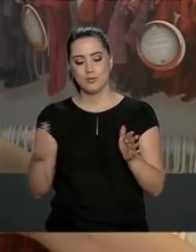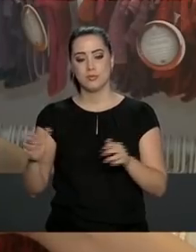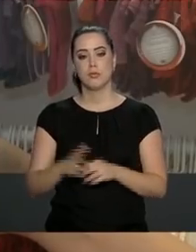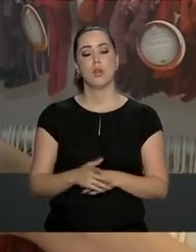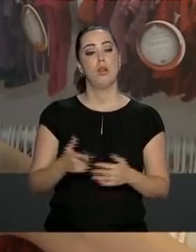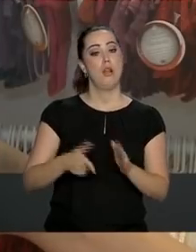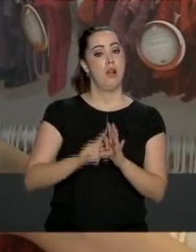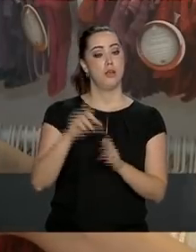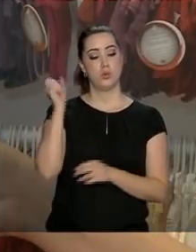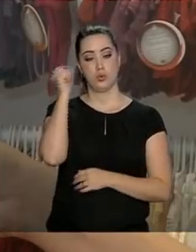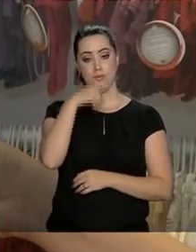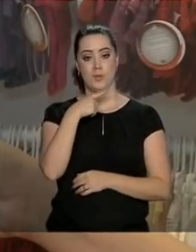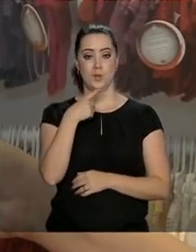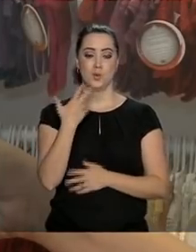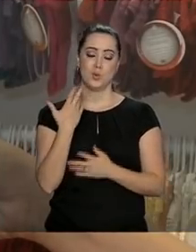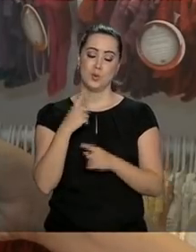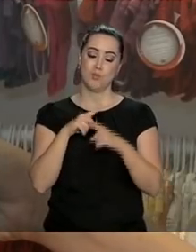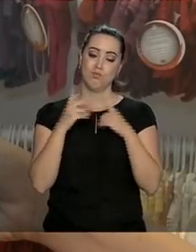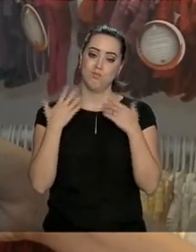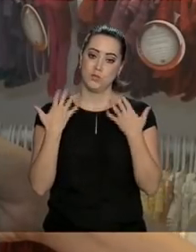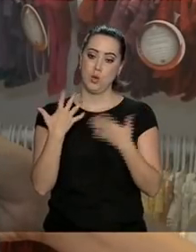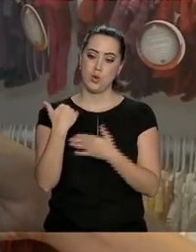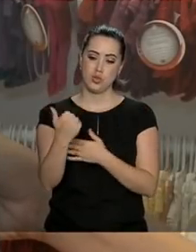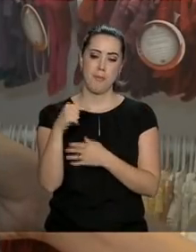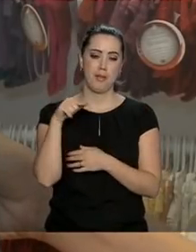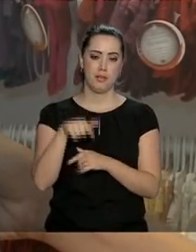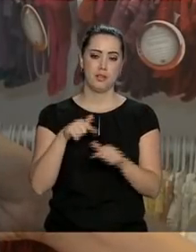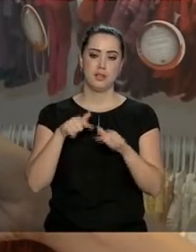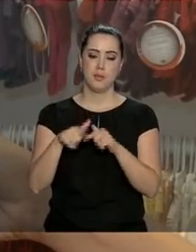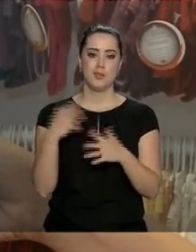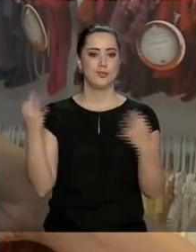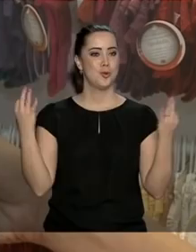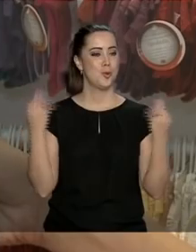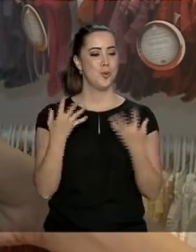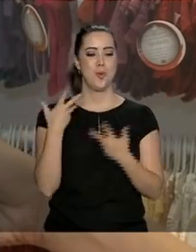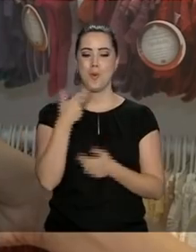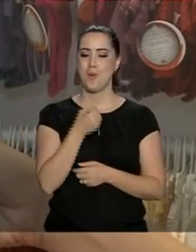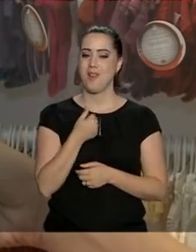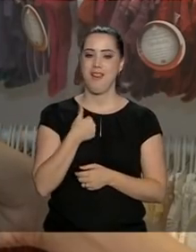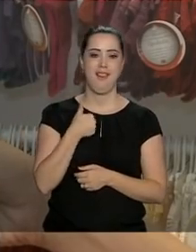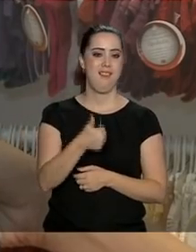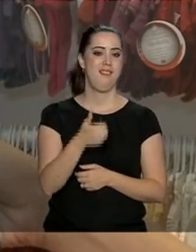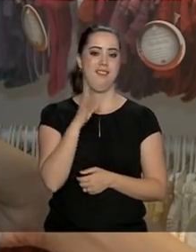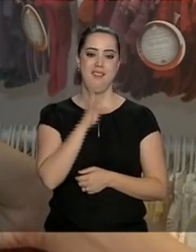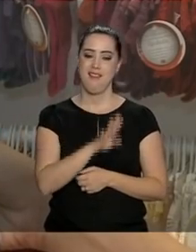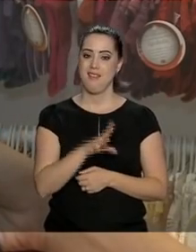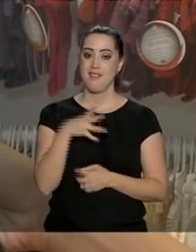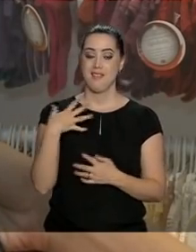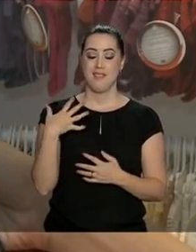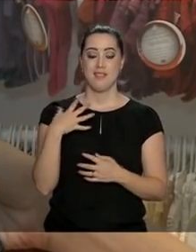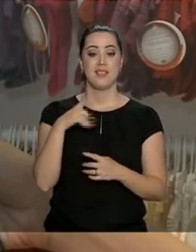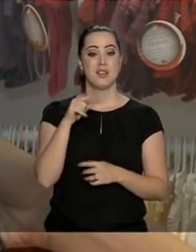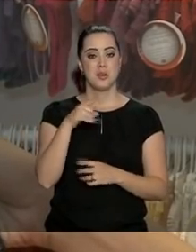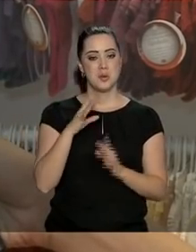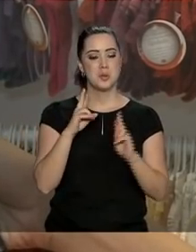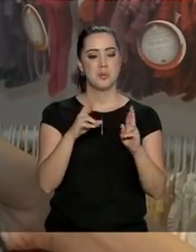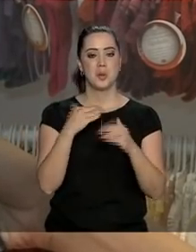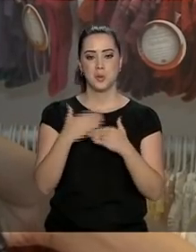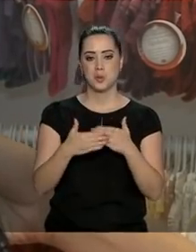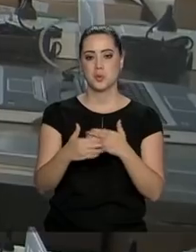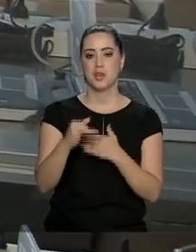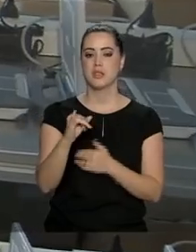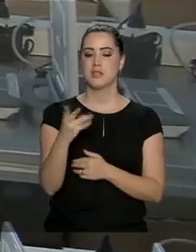E assim, eu fui chamada para cá e eu achei maravilhoso, estou achando maravilhoso, né? Espero continuar, se Deus